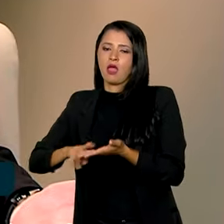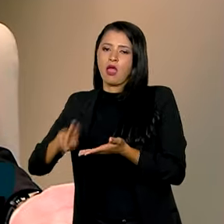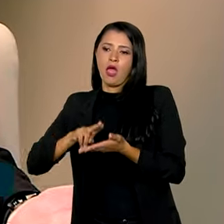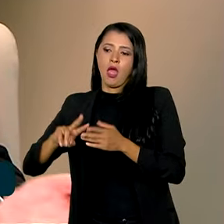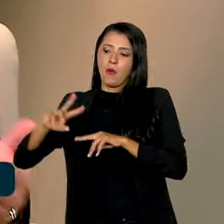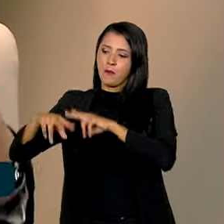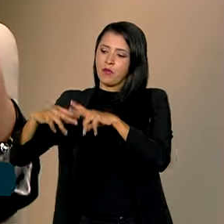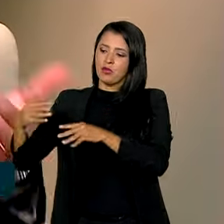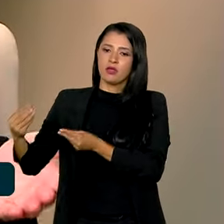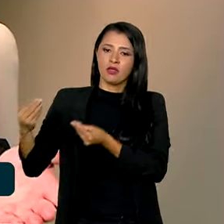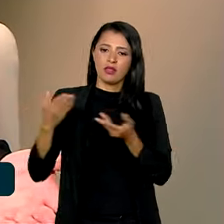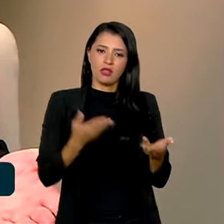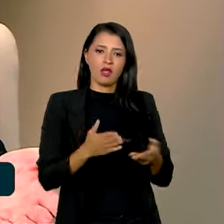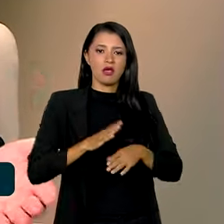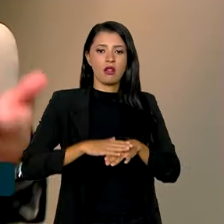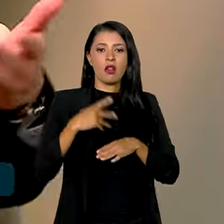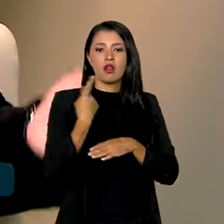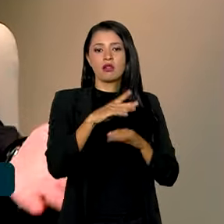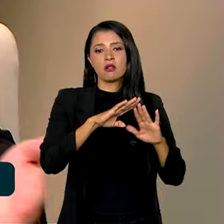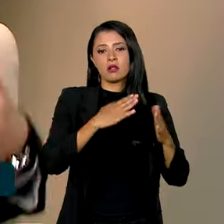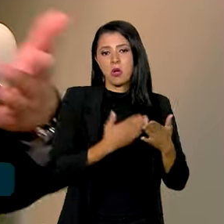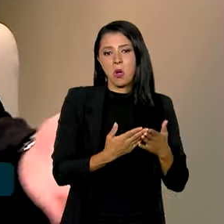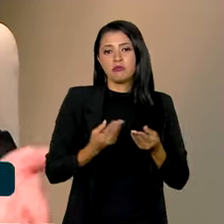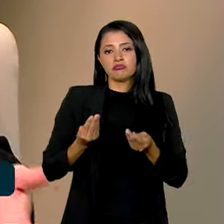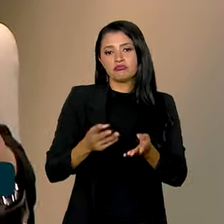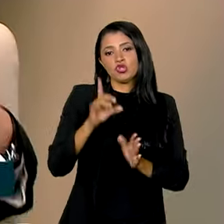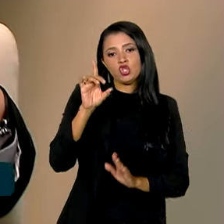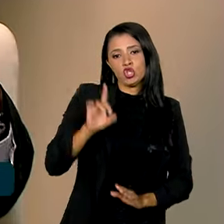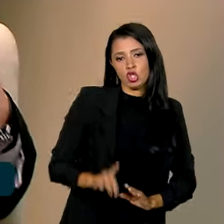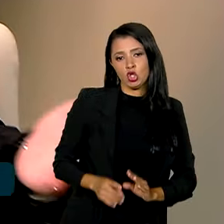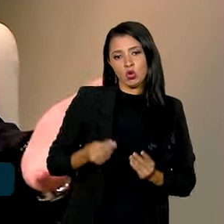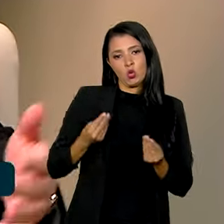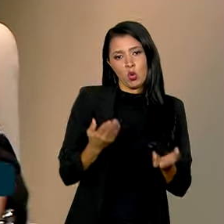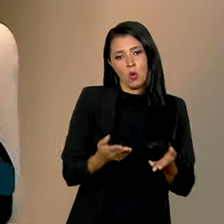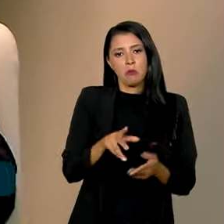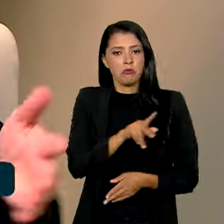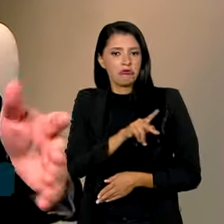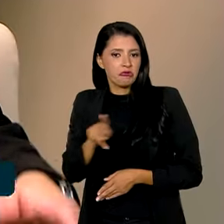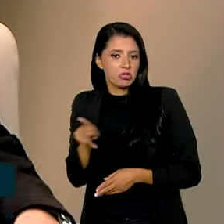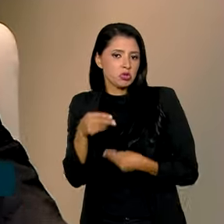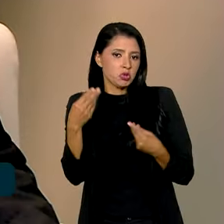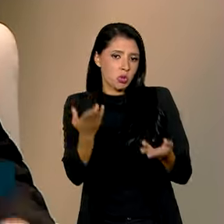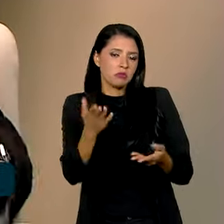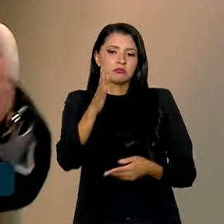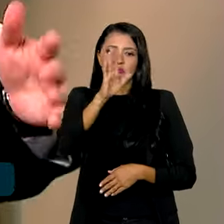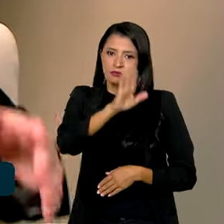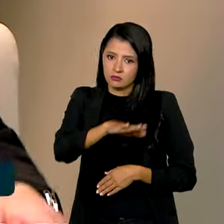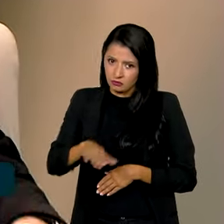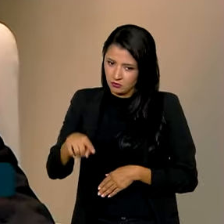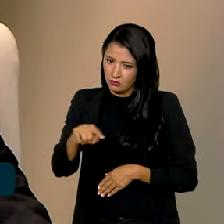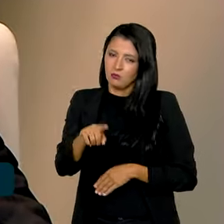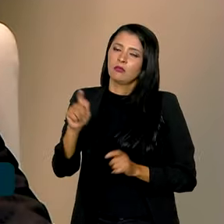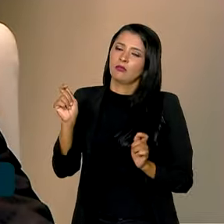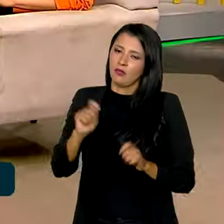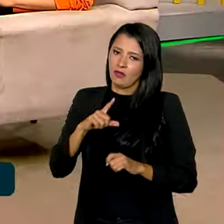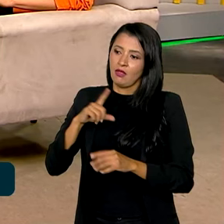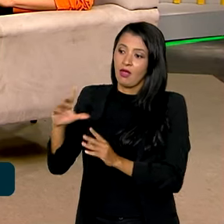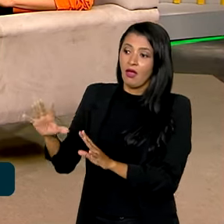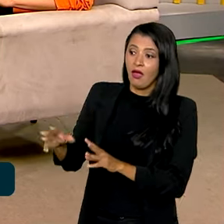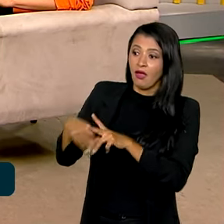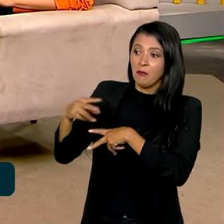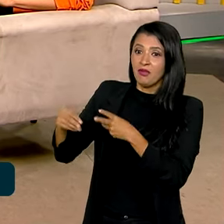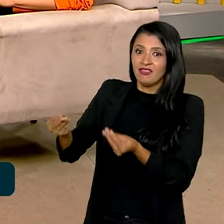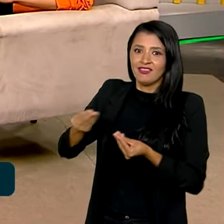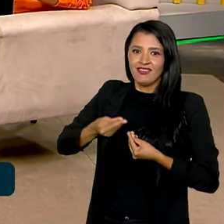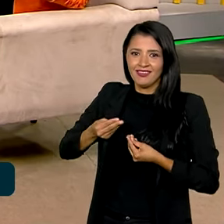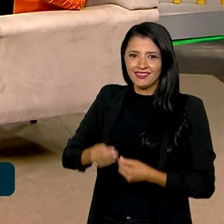presentes vão ser entregues na própria escola, para os diretores, para as diretoras, para as professoras, para que as crianças aí recebam seus